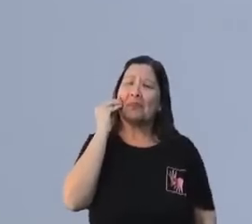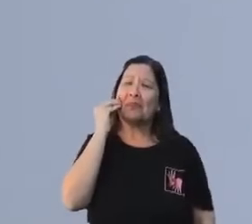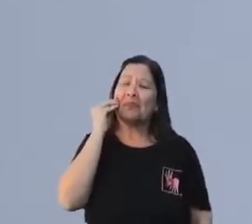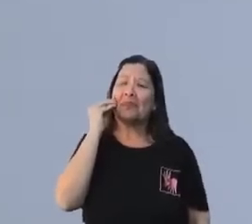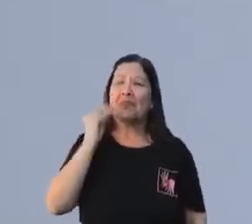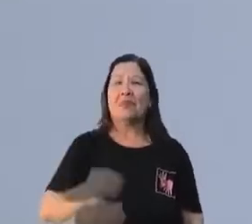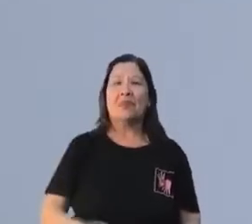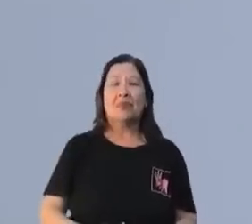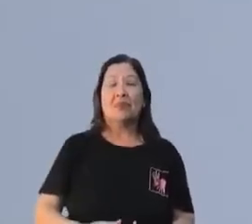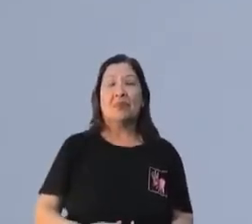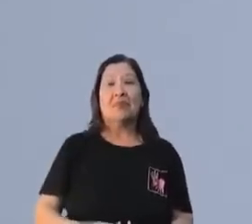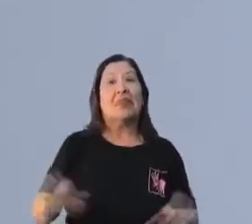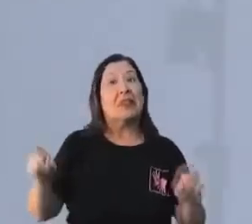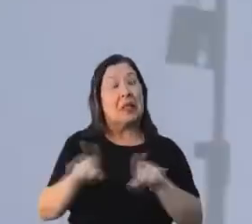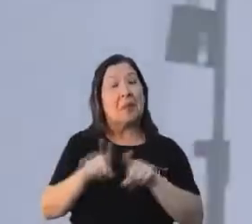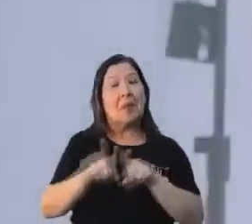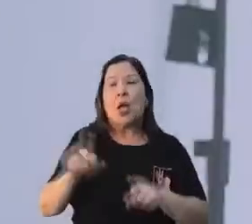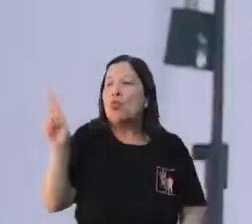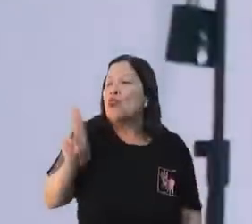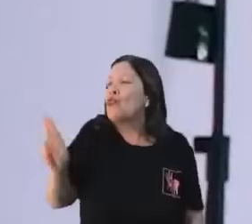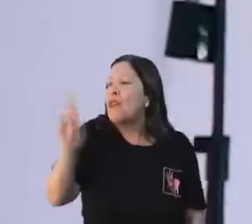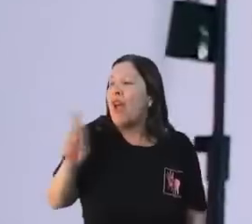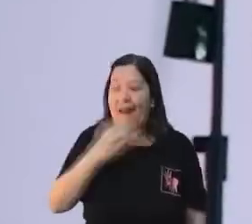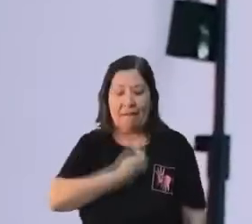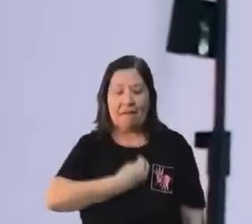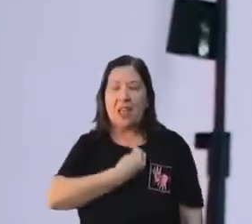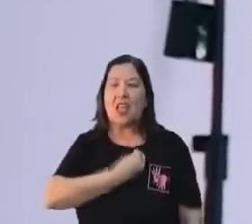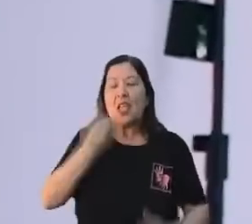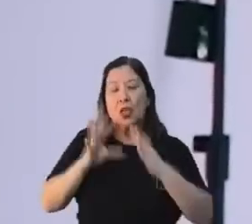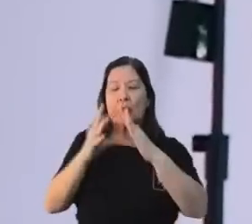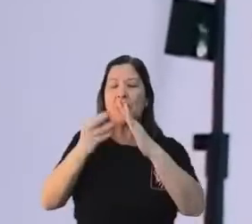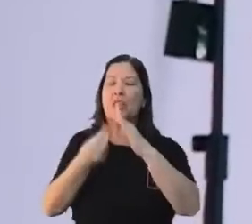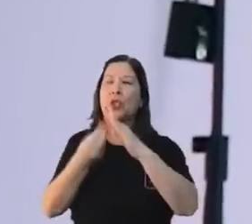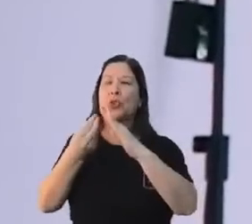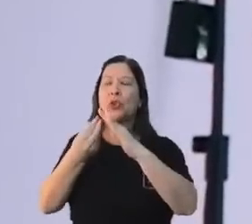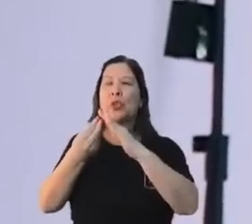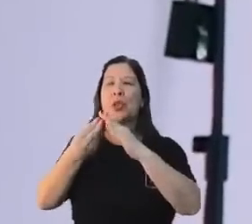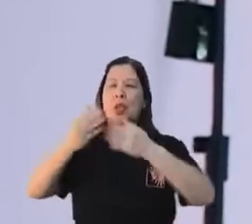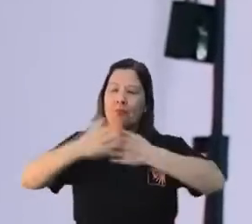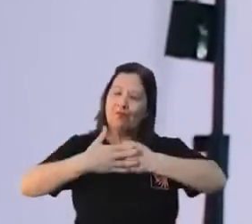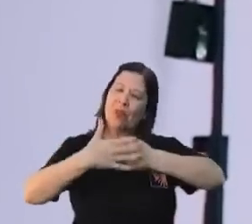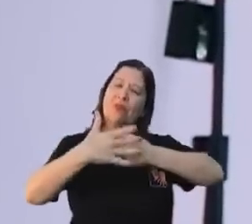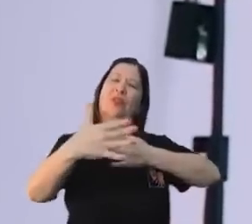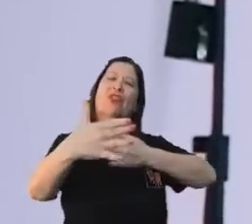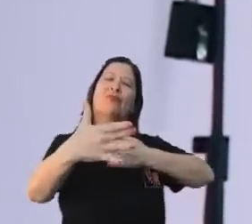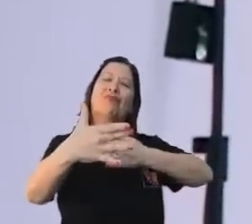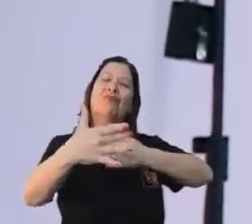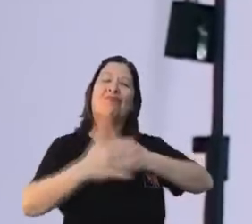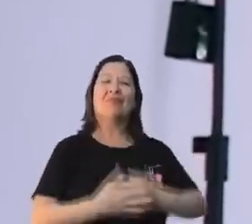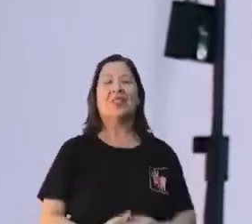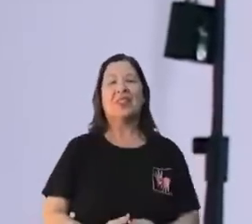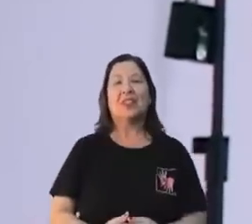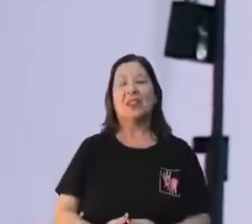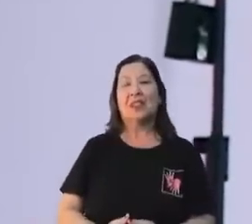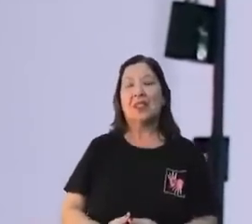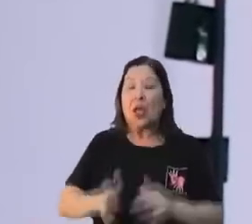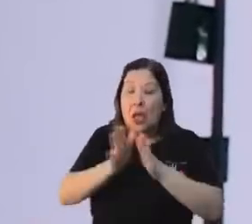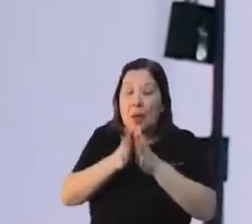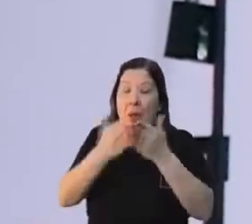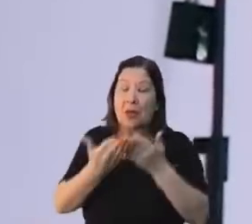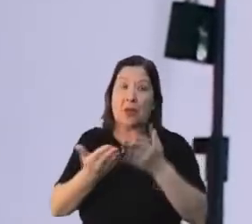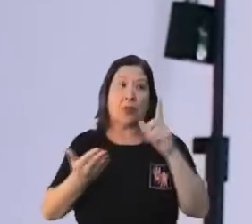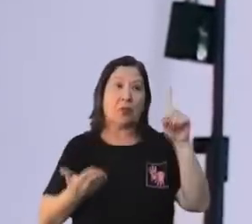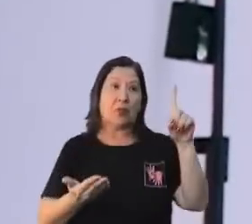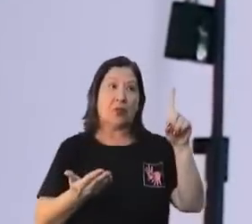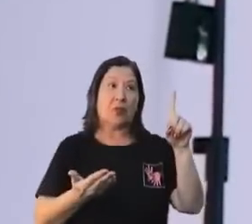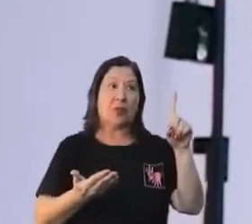e através desta igreja daqui para frente. Quero compartilhar com vocês a palavra no texto que